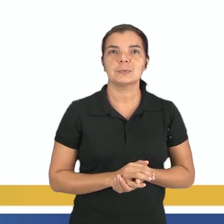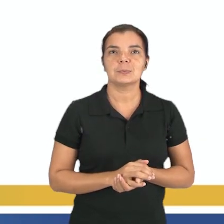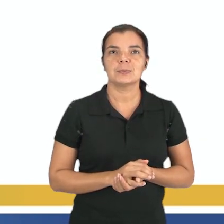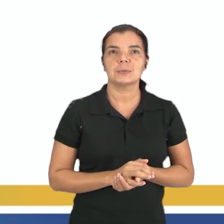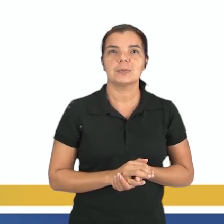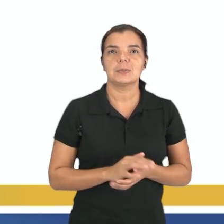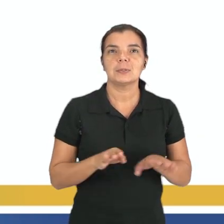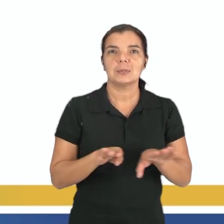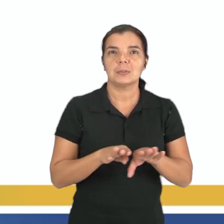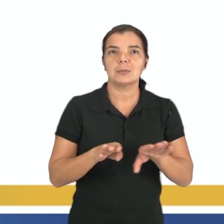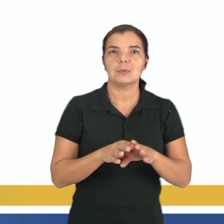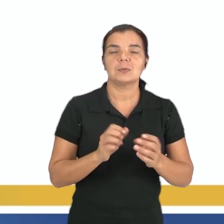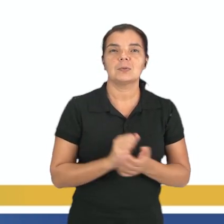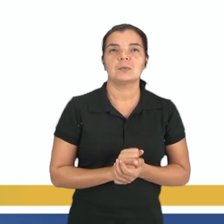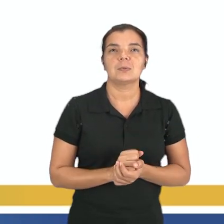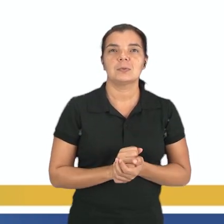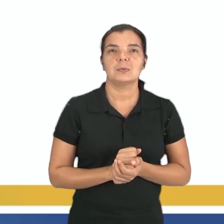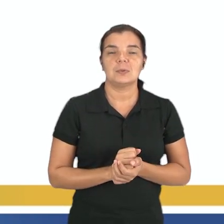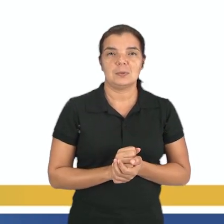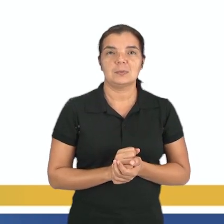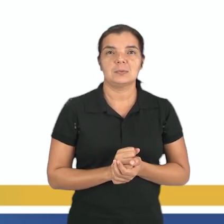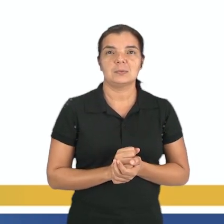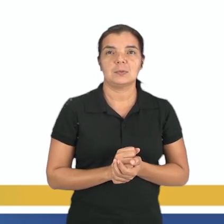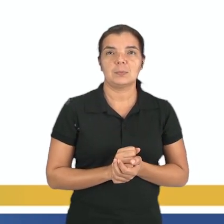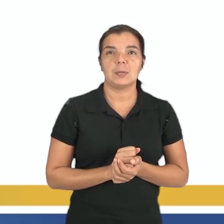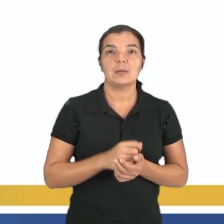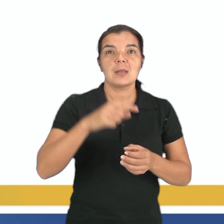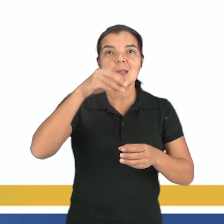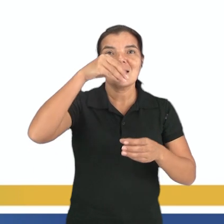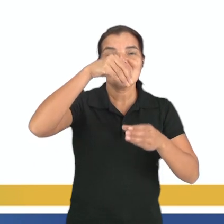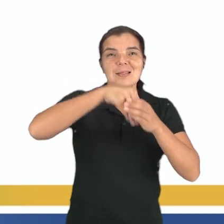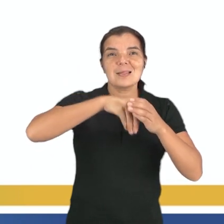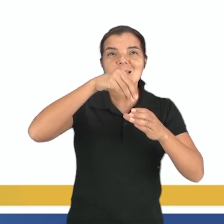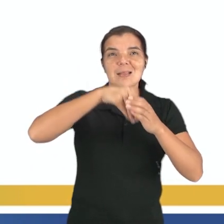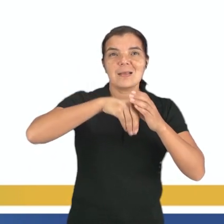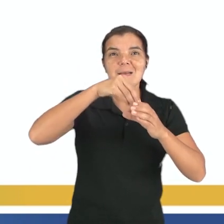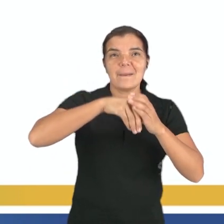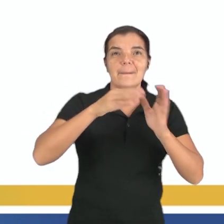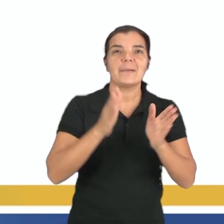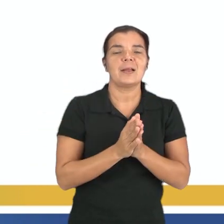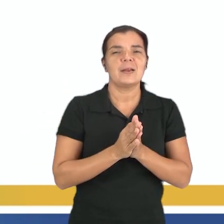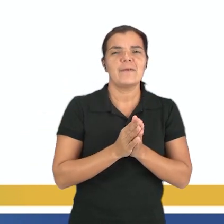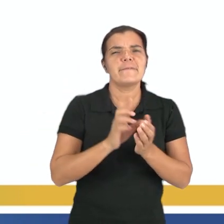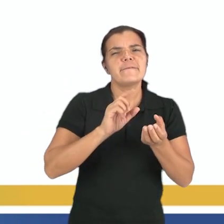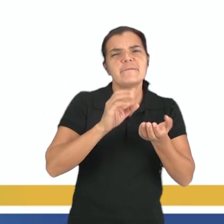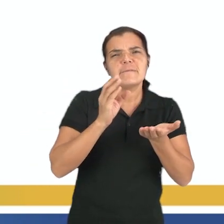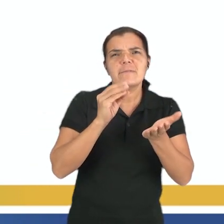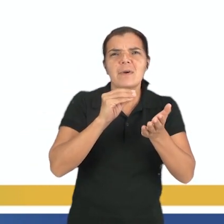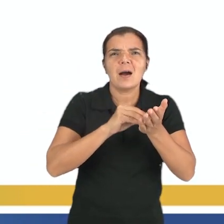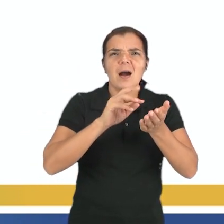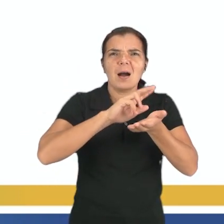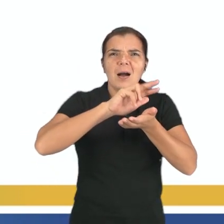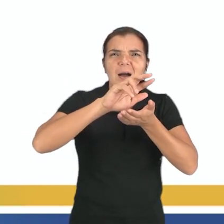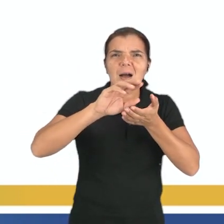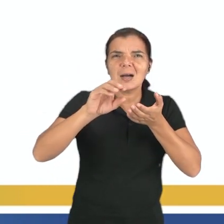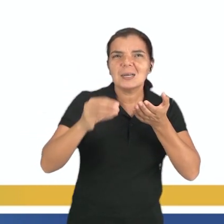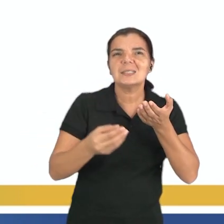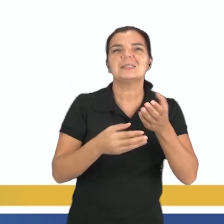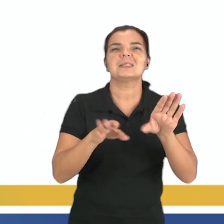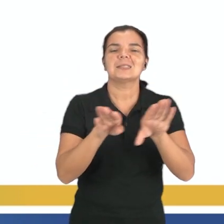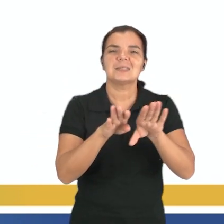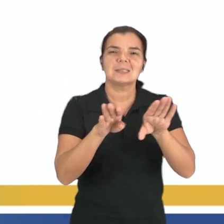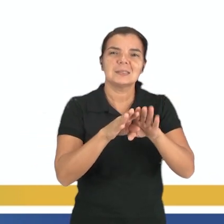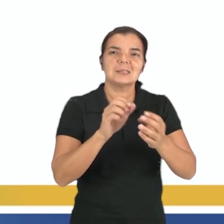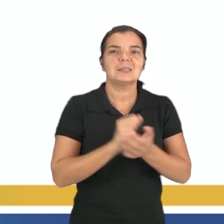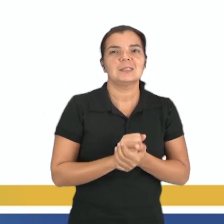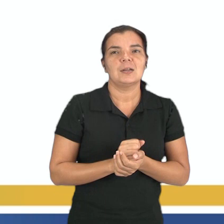Depois da membrana a gente tem aí o citoplasma. E é no citoplasma, né, que a gente vai encontrar vários compartimentos, cada um desempenhando